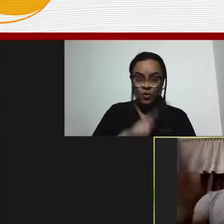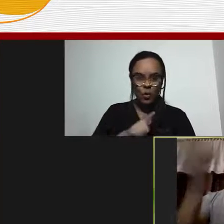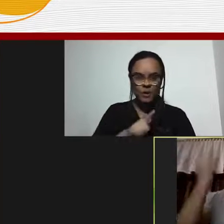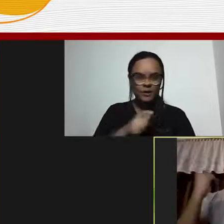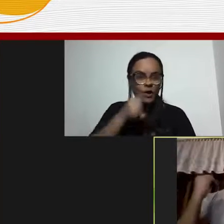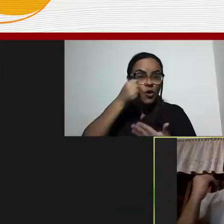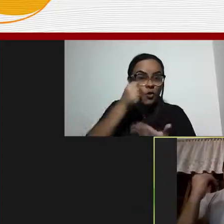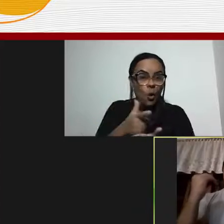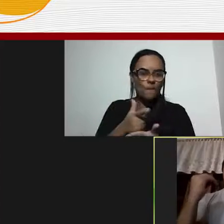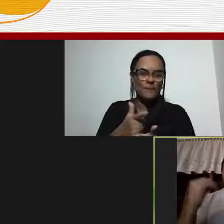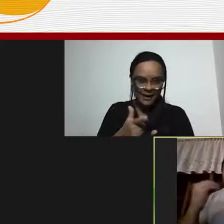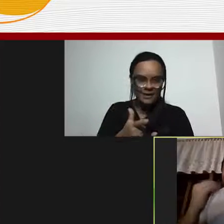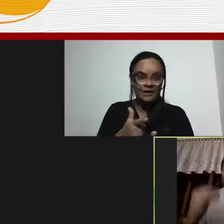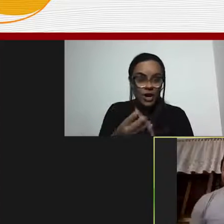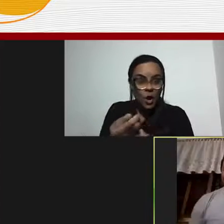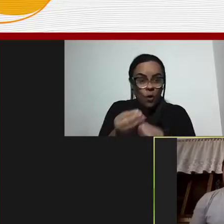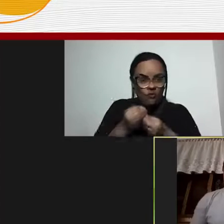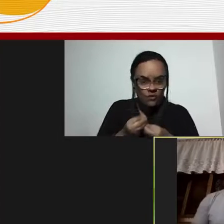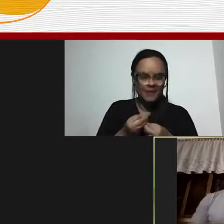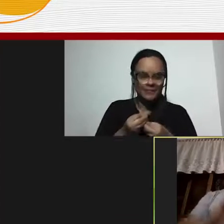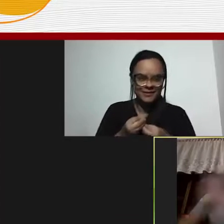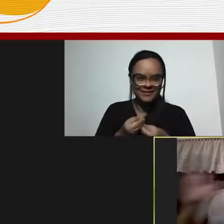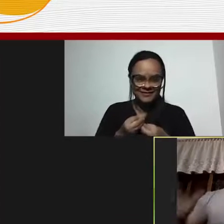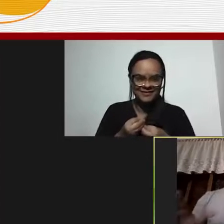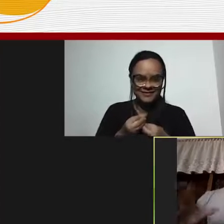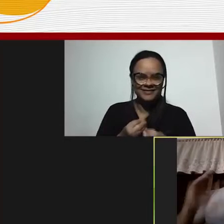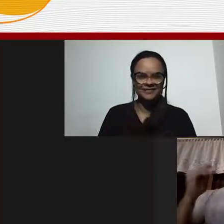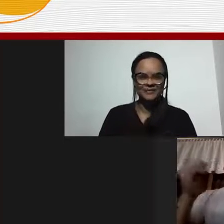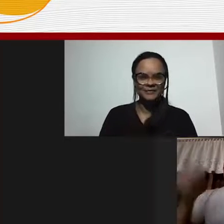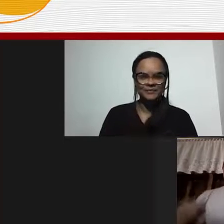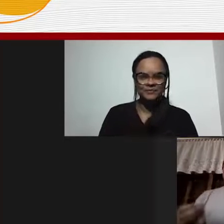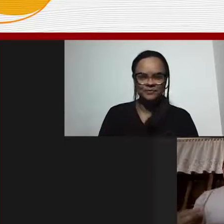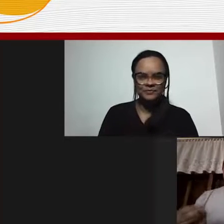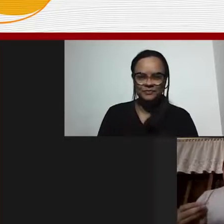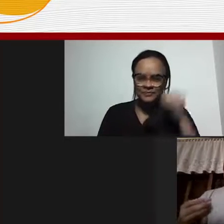compro a medalha, mas eu trago. Né? Então,